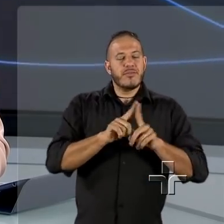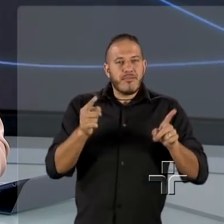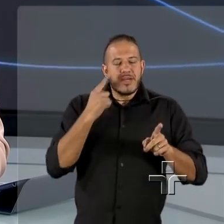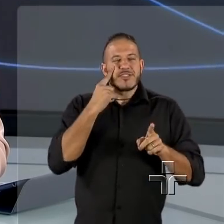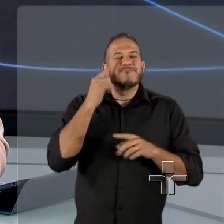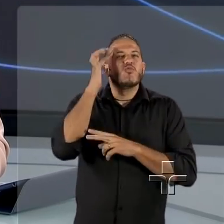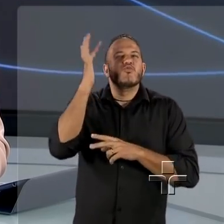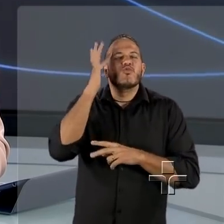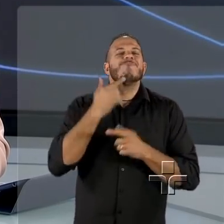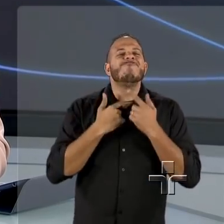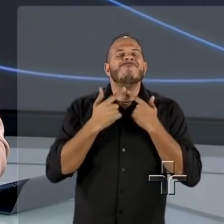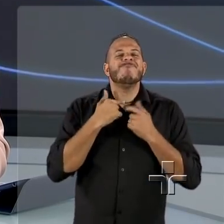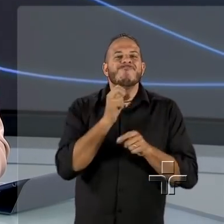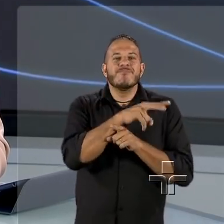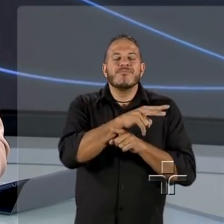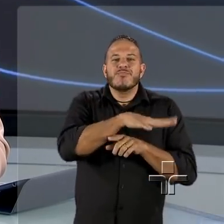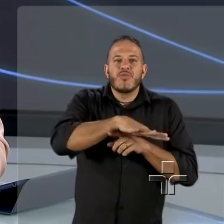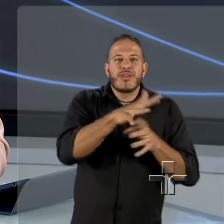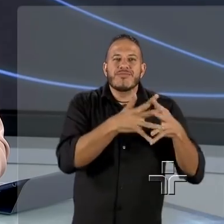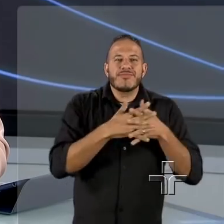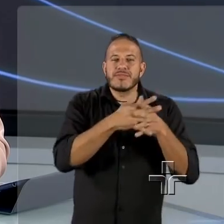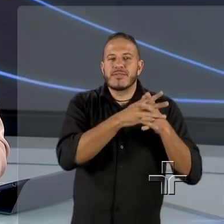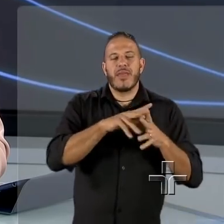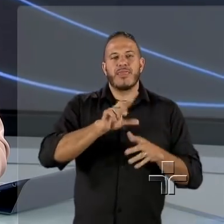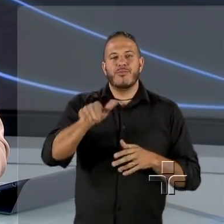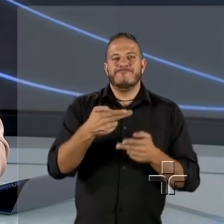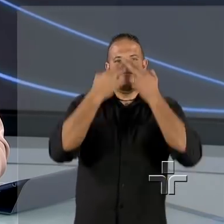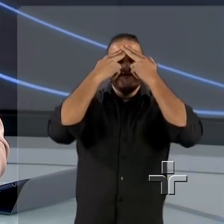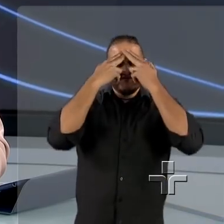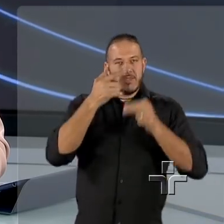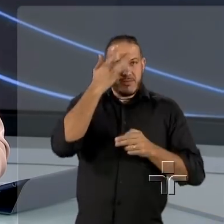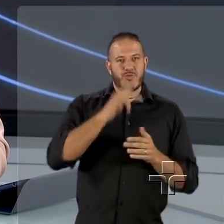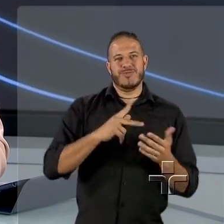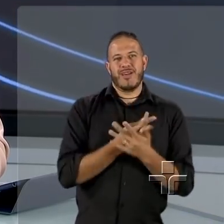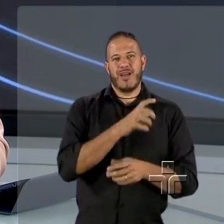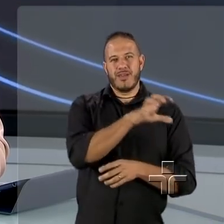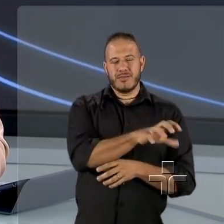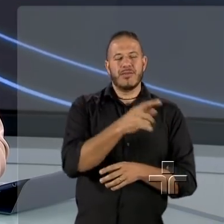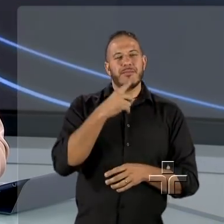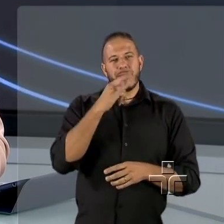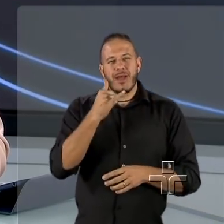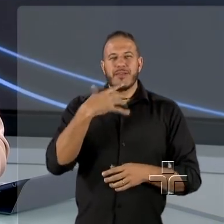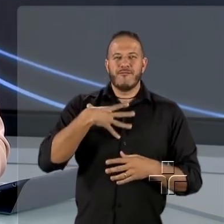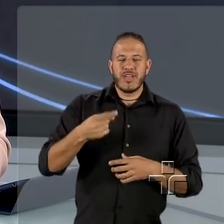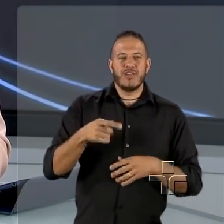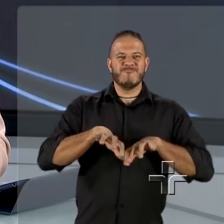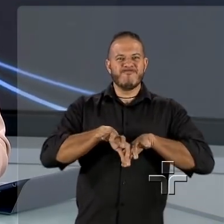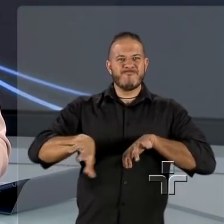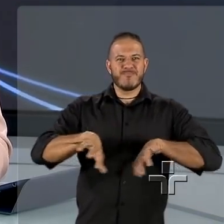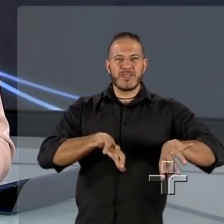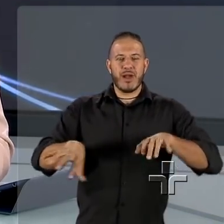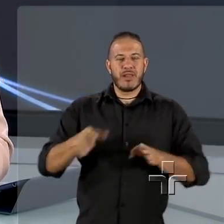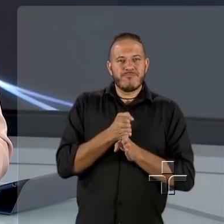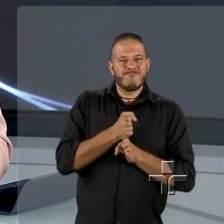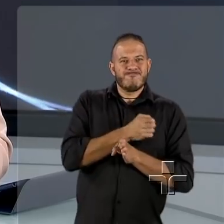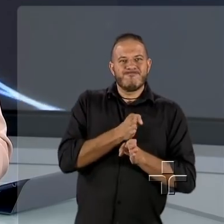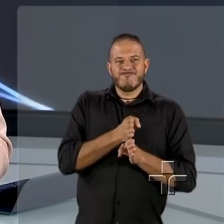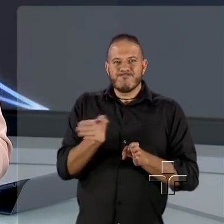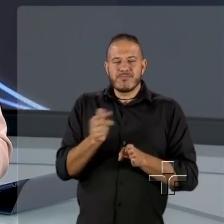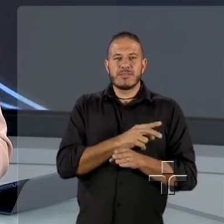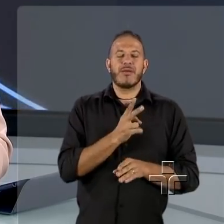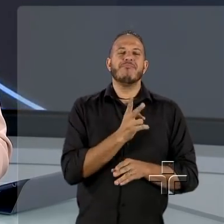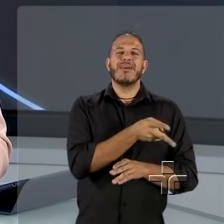que é contínua com o que a gente está vendo antes, né? Sim. Está vendo um caso específico de suspeita, vamos ver a investigação, de como